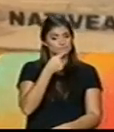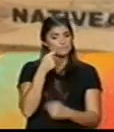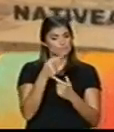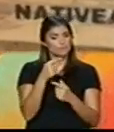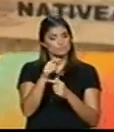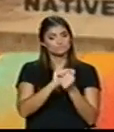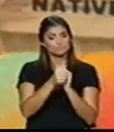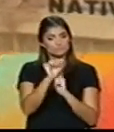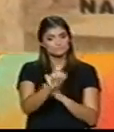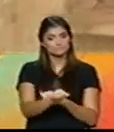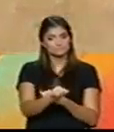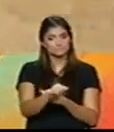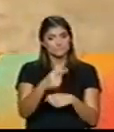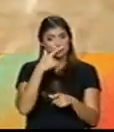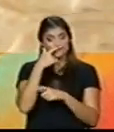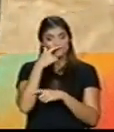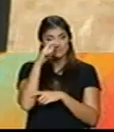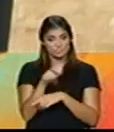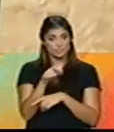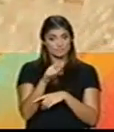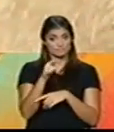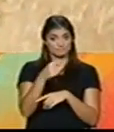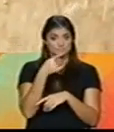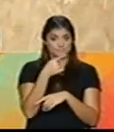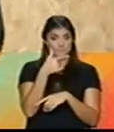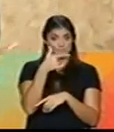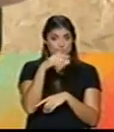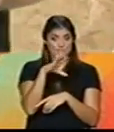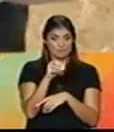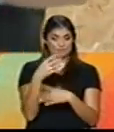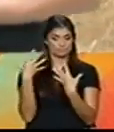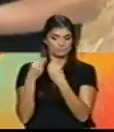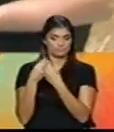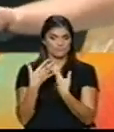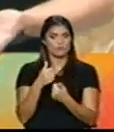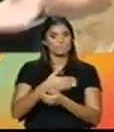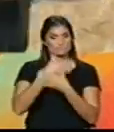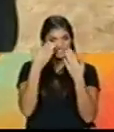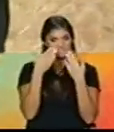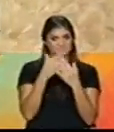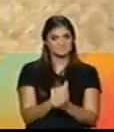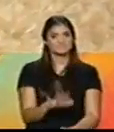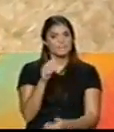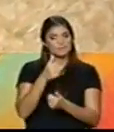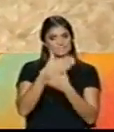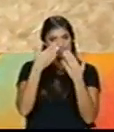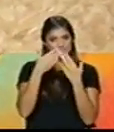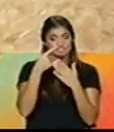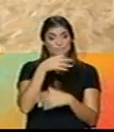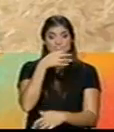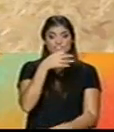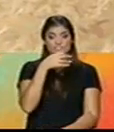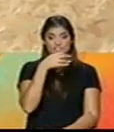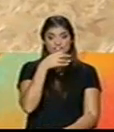esta modalidade desportiva com quem realmente percebe. Eu comigo tenho o Tiago Silva. Ó Tiago, muito bom dia. Olá, bom dia. Ó Tiago, estamos a